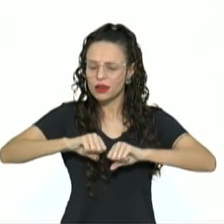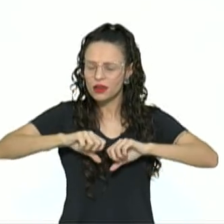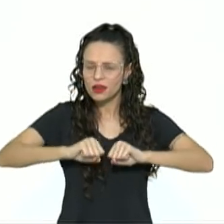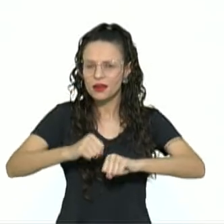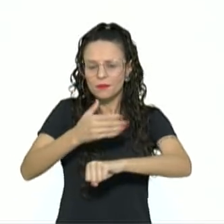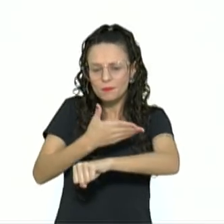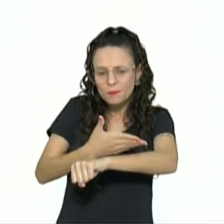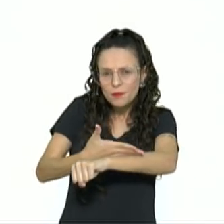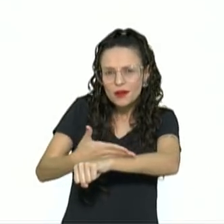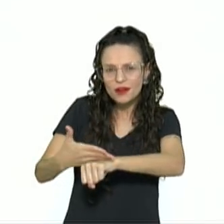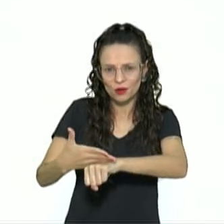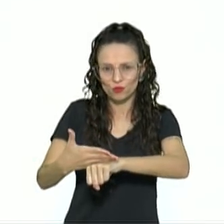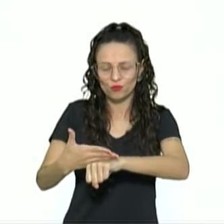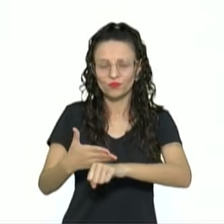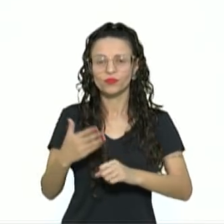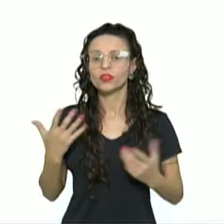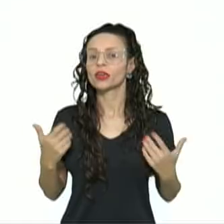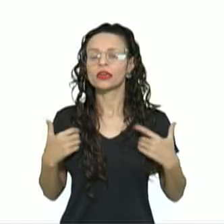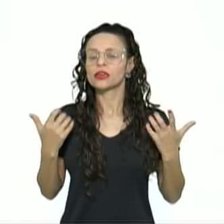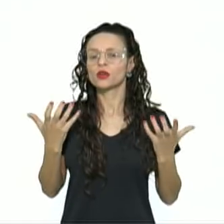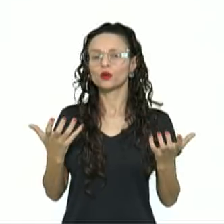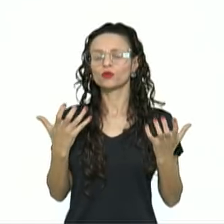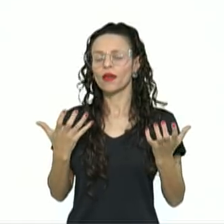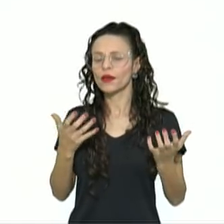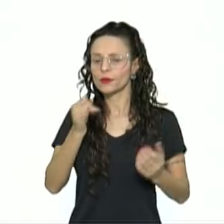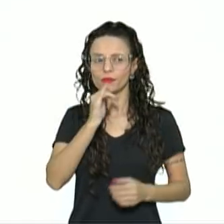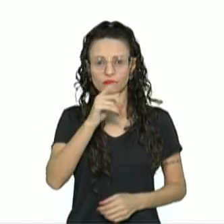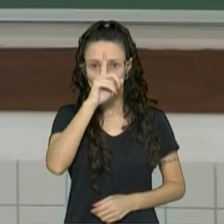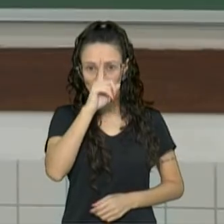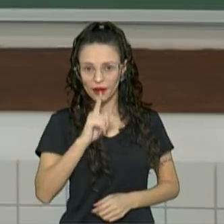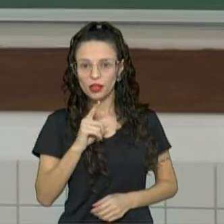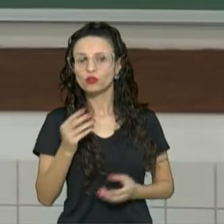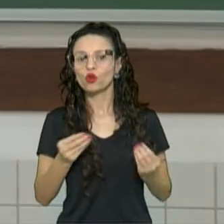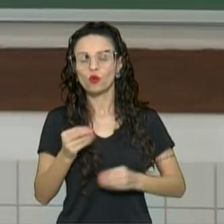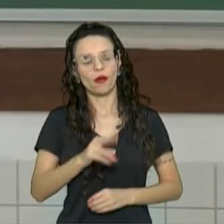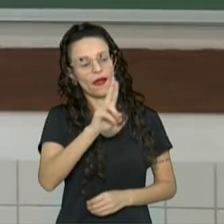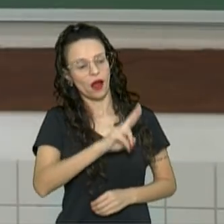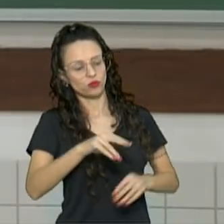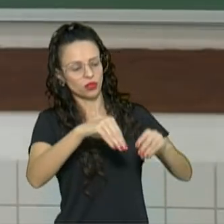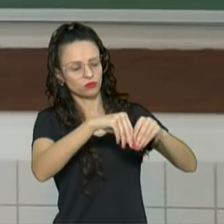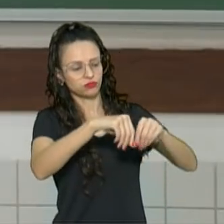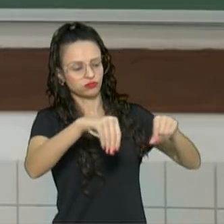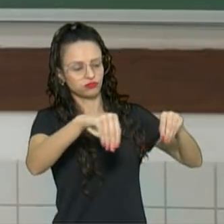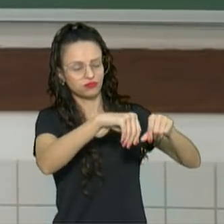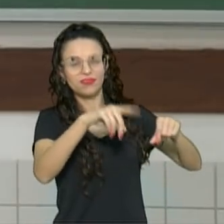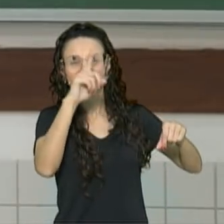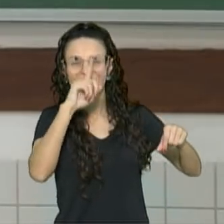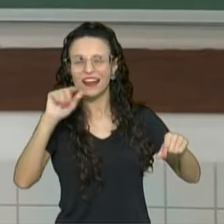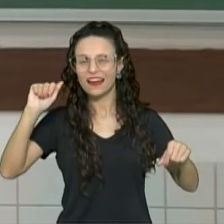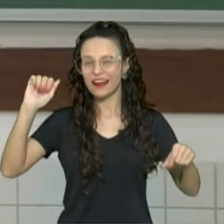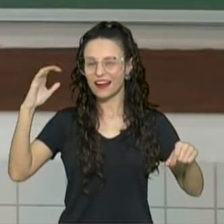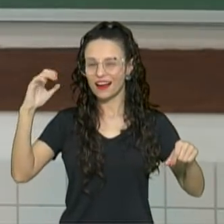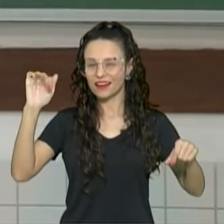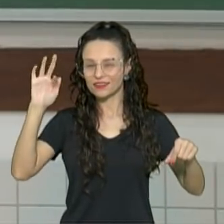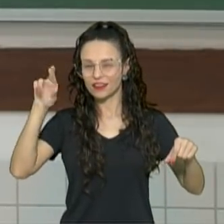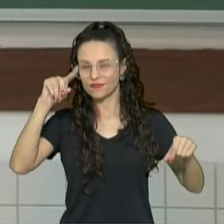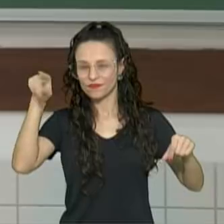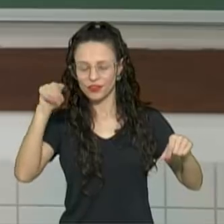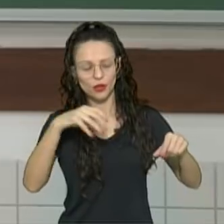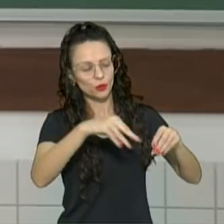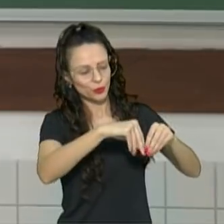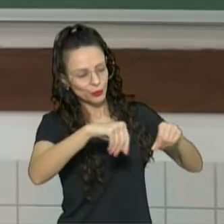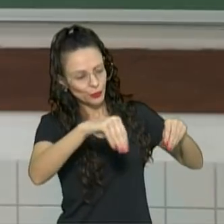se eu quero que na minha composição ali tenha o amarelo, eu vou precisar do açafrão para tirar a tinta